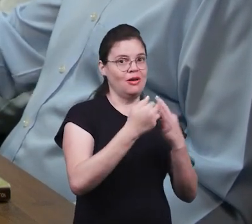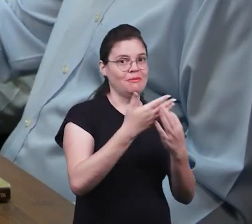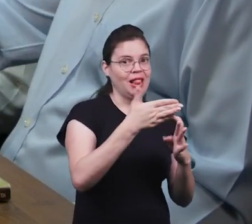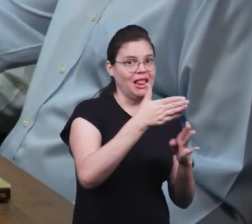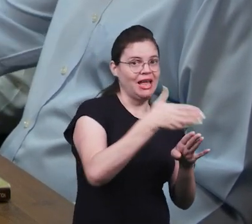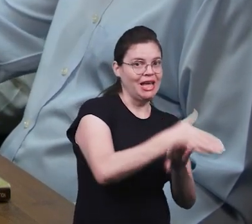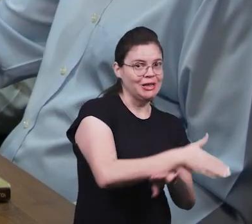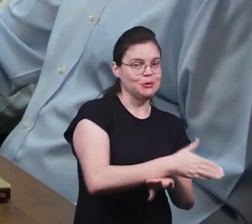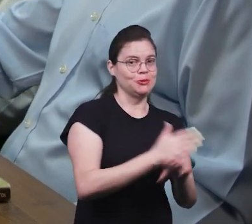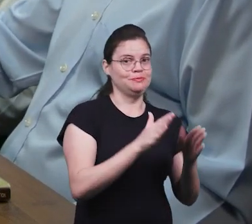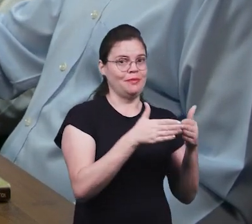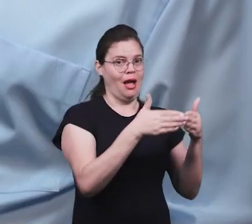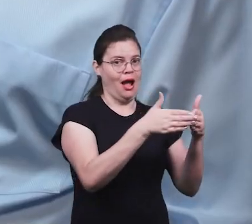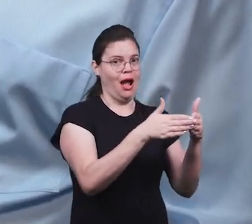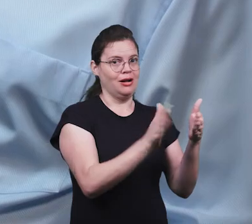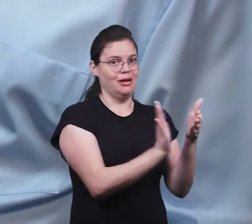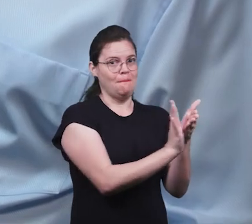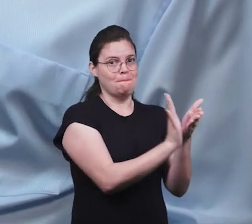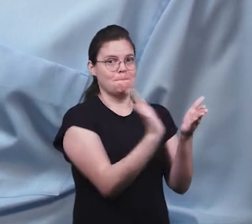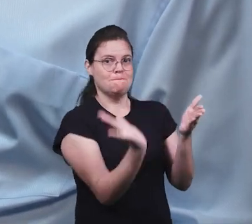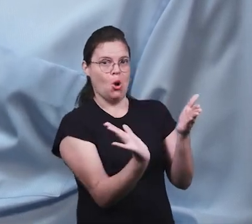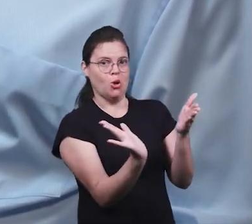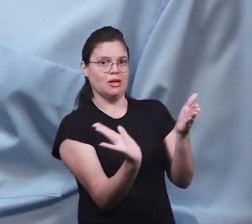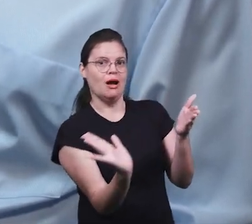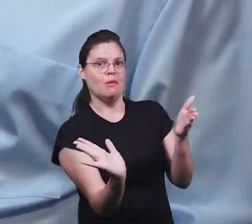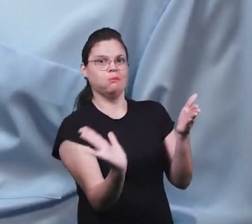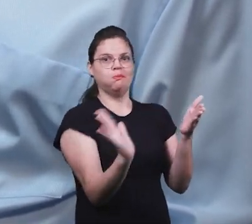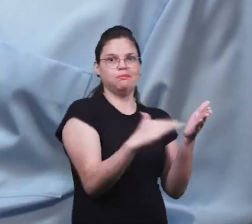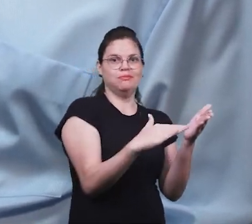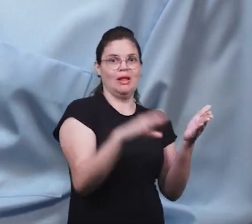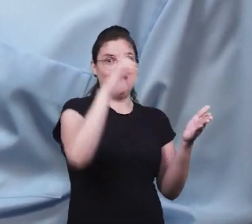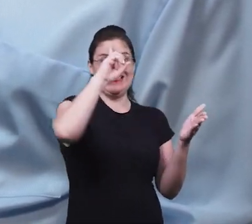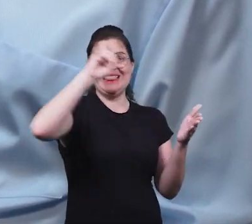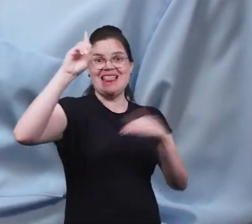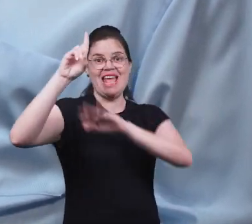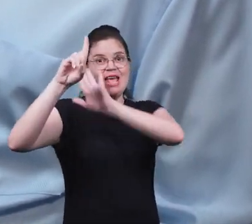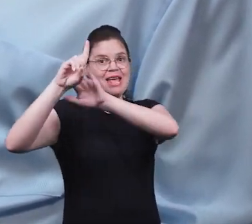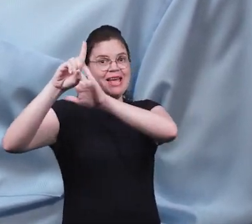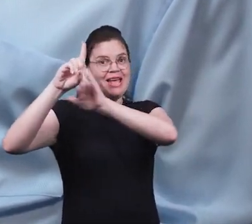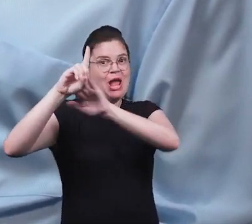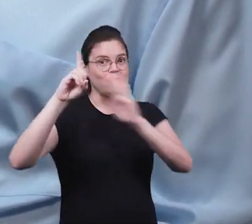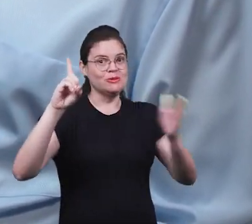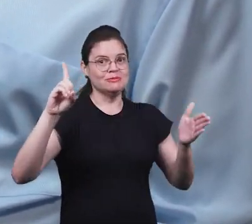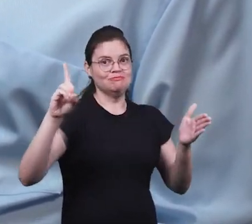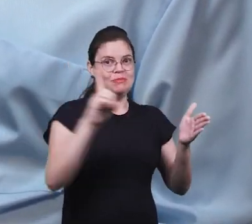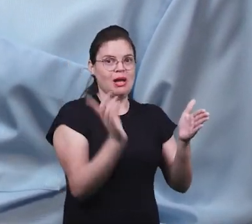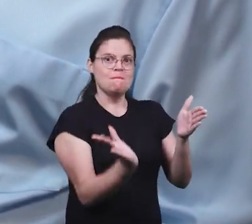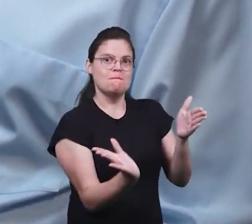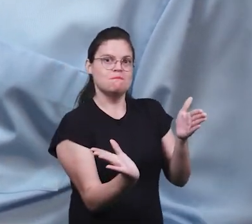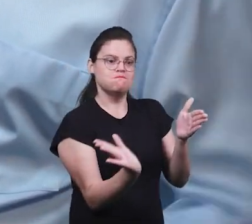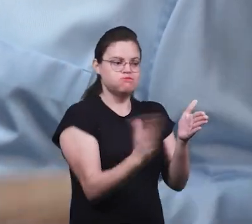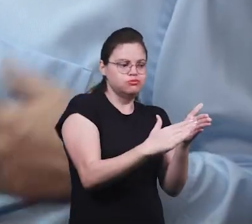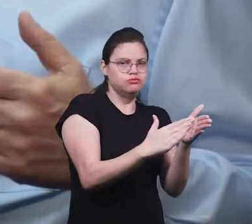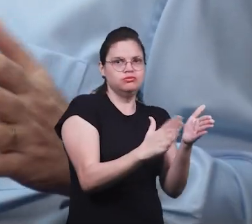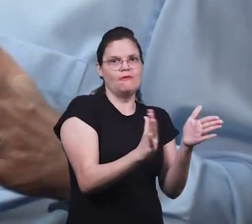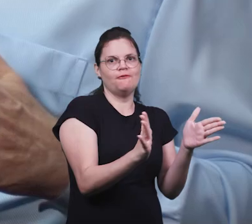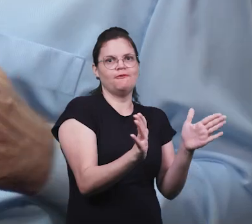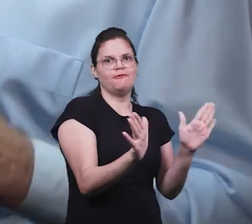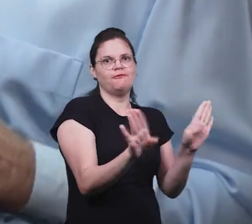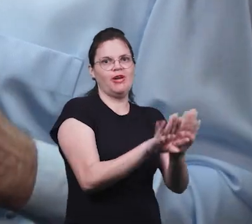fechou no tempo dele. Né? Ele que vai fechar a porta, não é Noé, não é o homem. E aí,